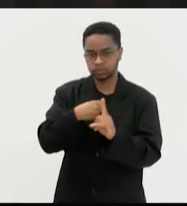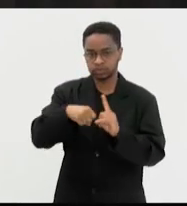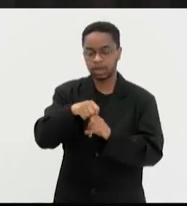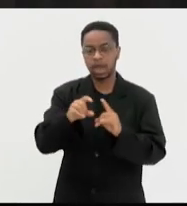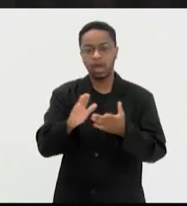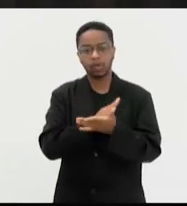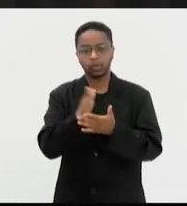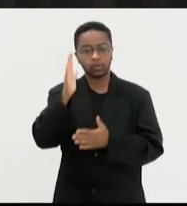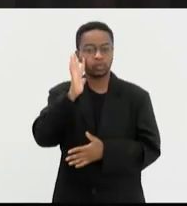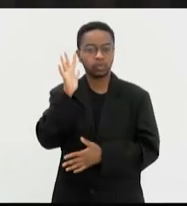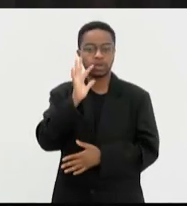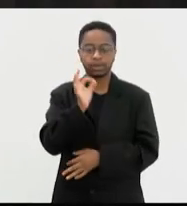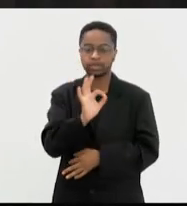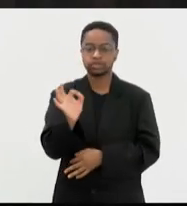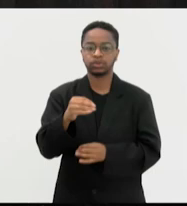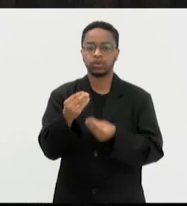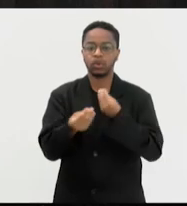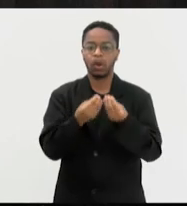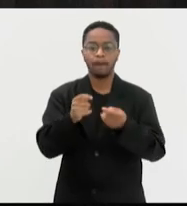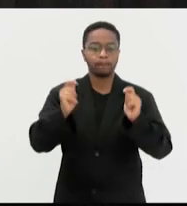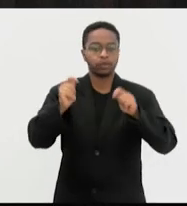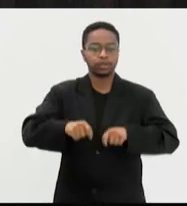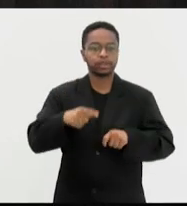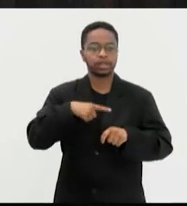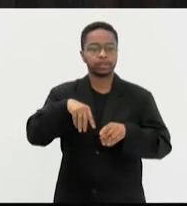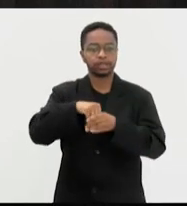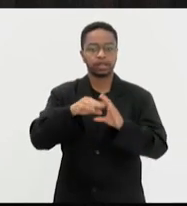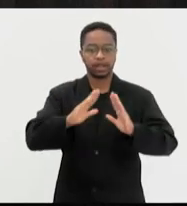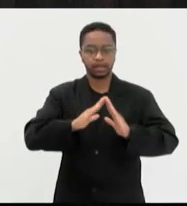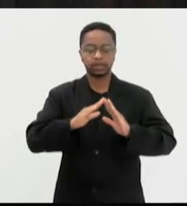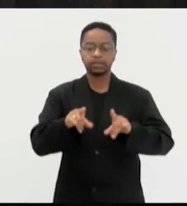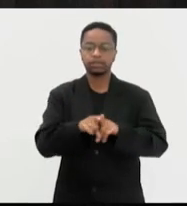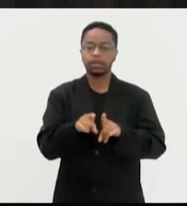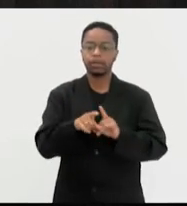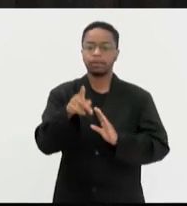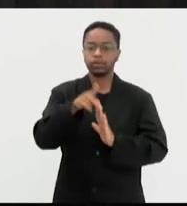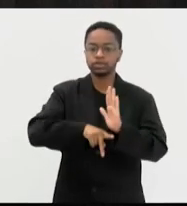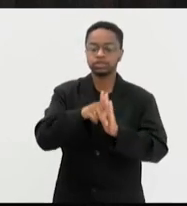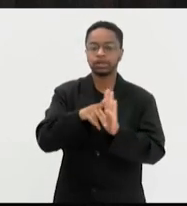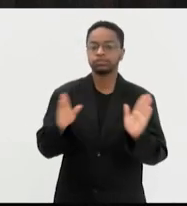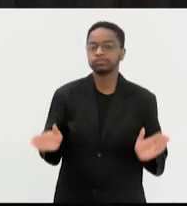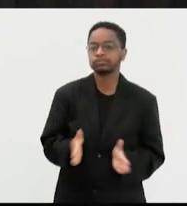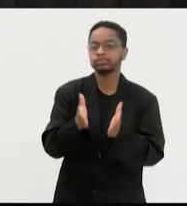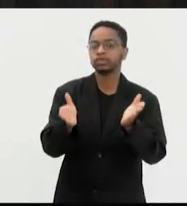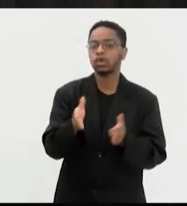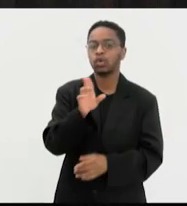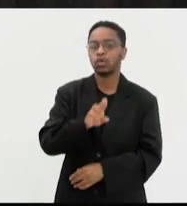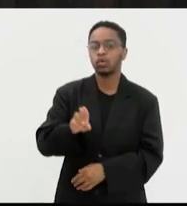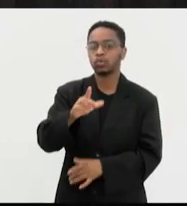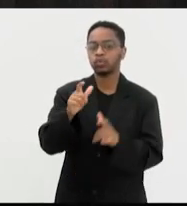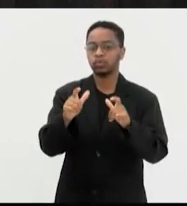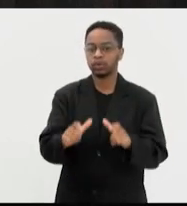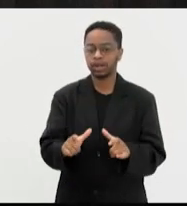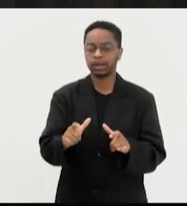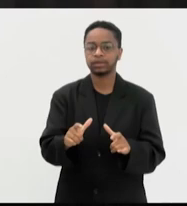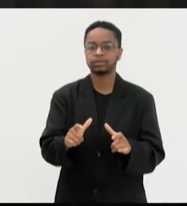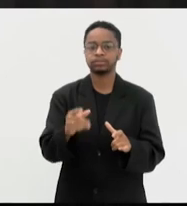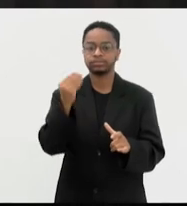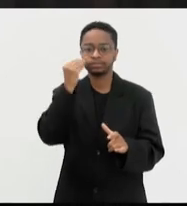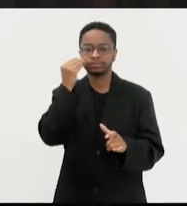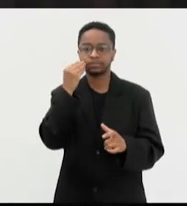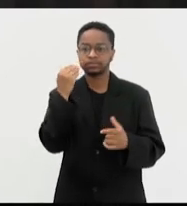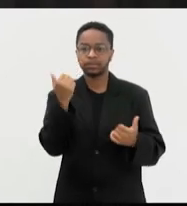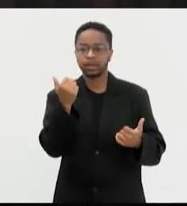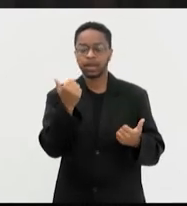imaginam o potencial produtivo em simples quintal o presente projeto presente incentivar o uso desses espaços como Fonte Grande benefícios para a